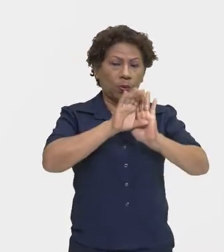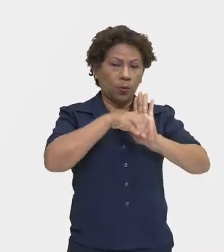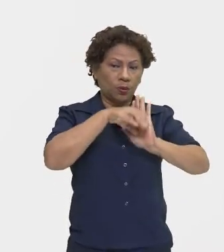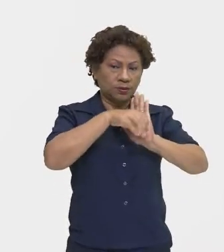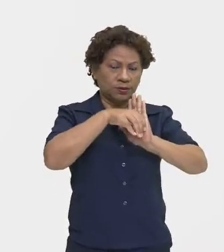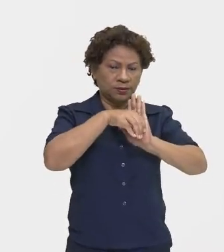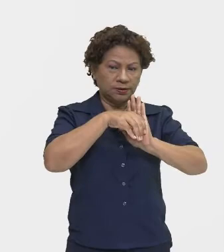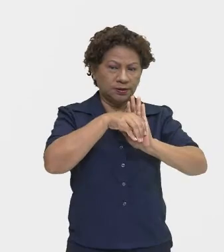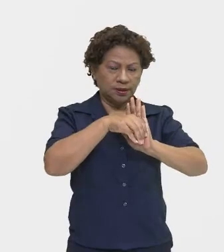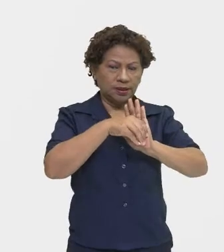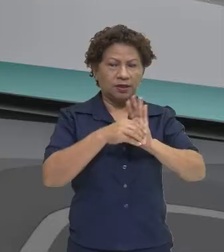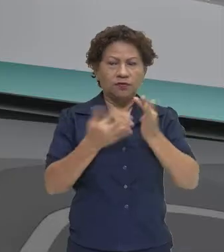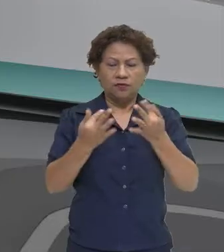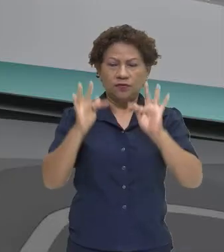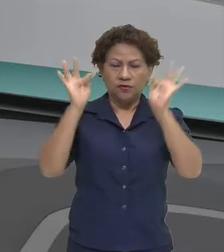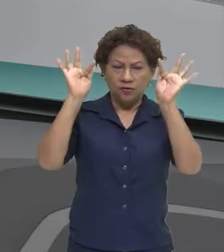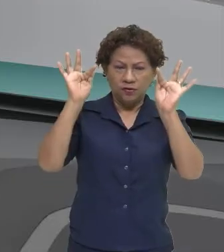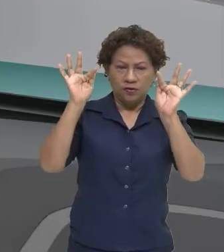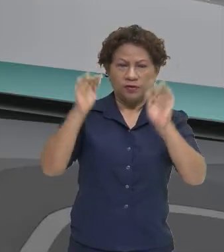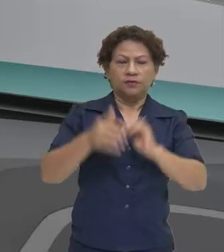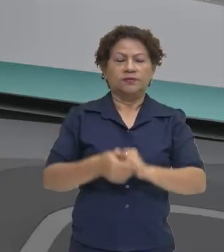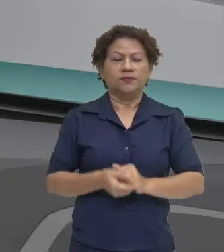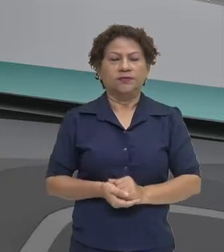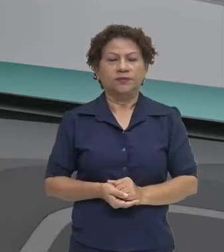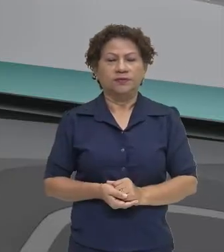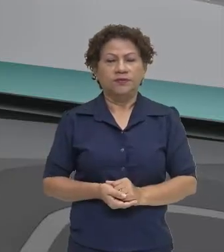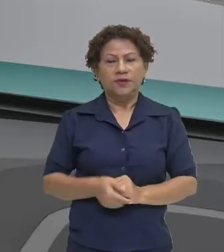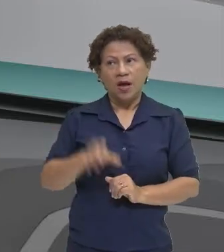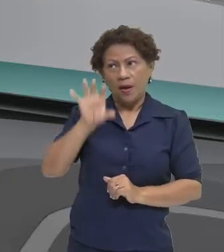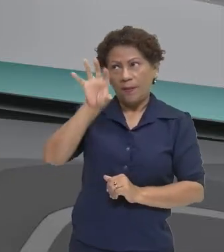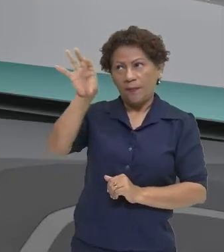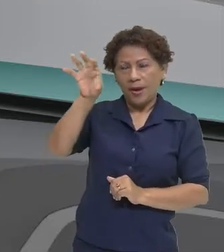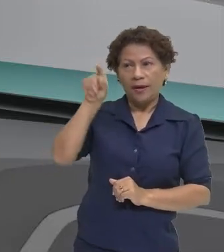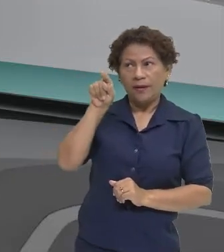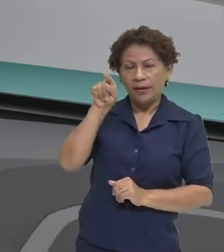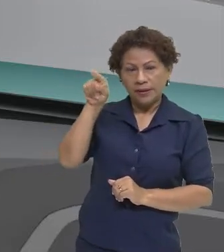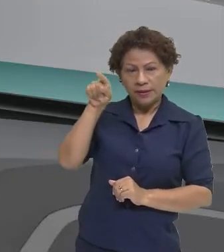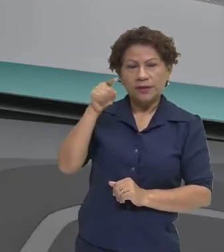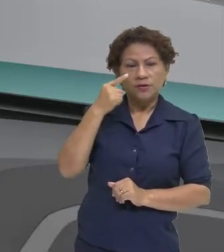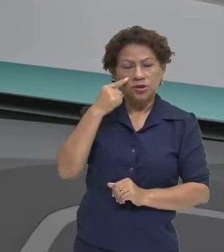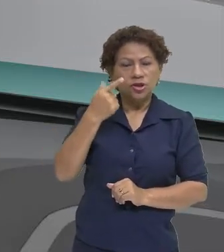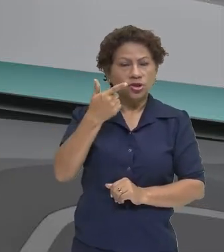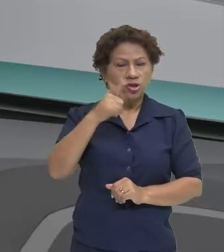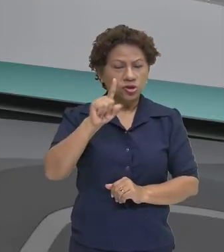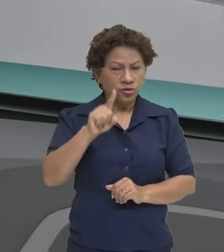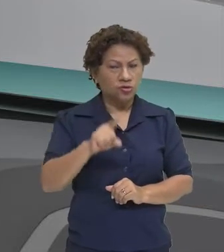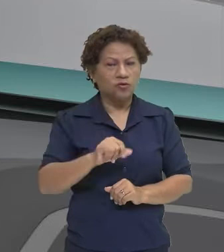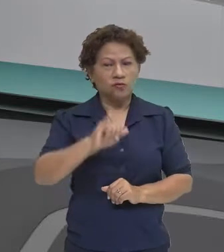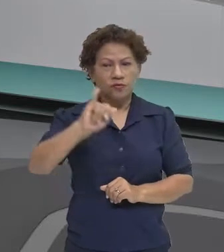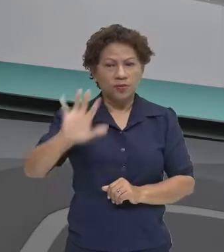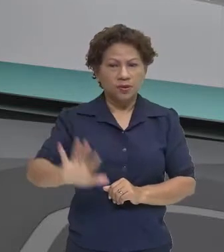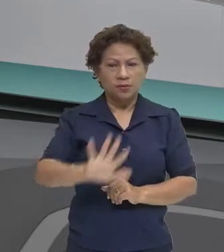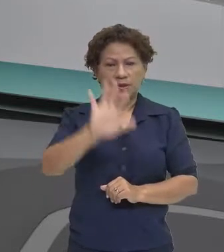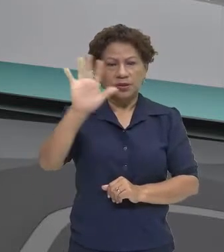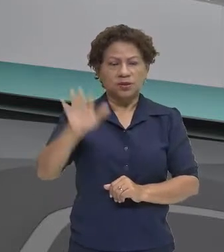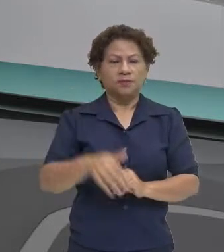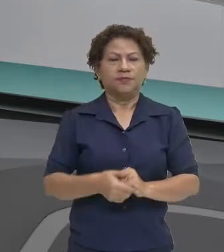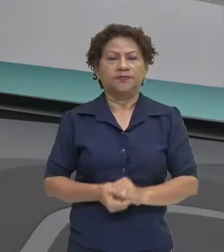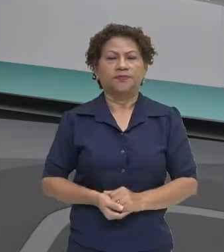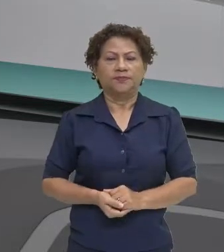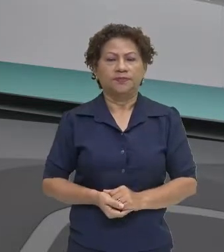do Centro-Oeste, vamos trazer mais uma vez a questão das imagens que vai aparecer para vocês aí.